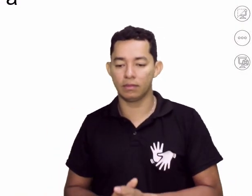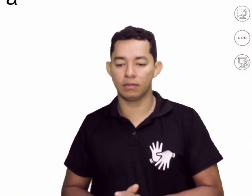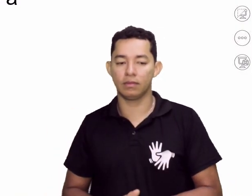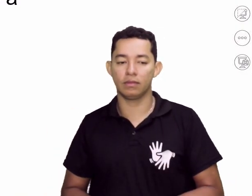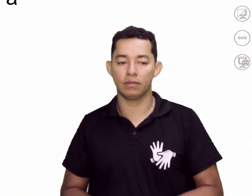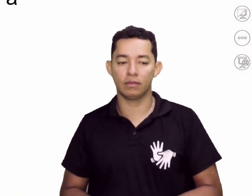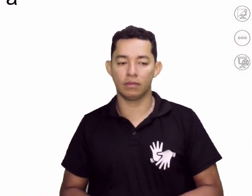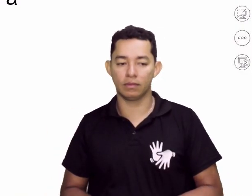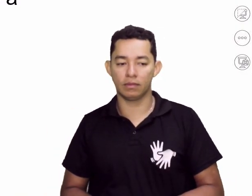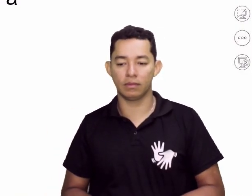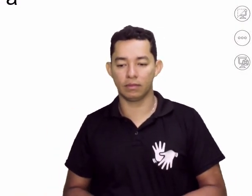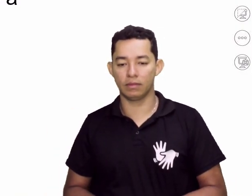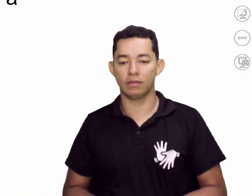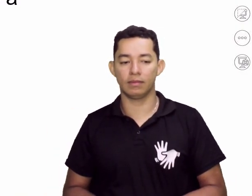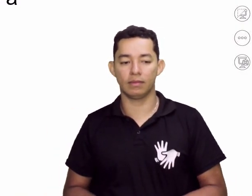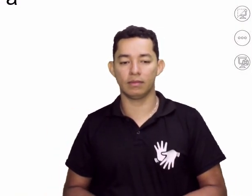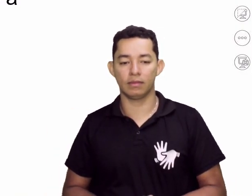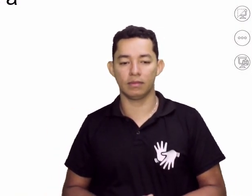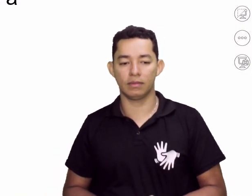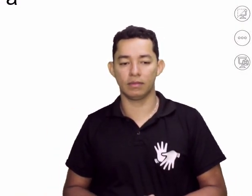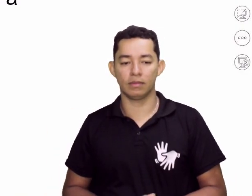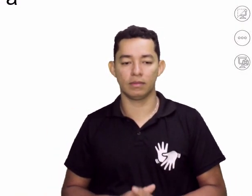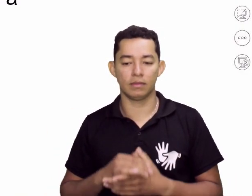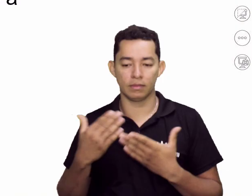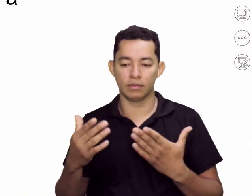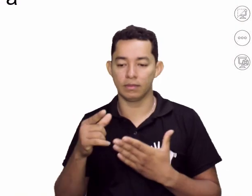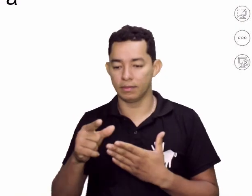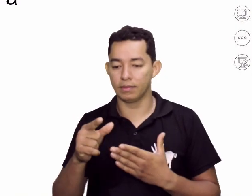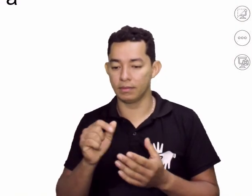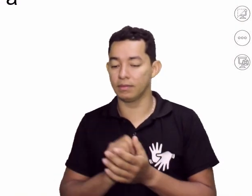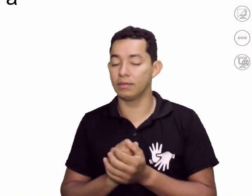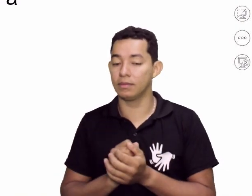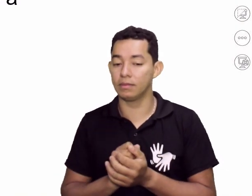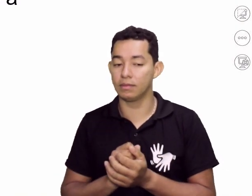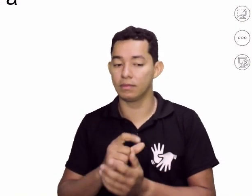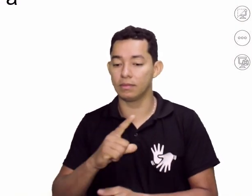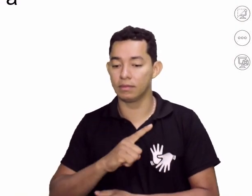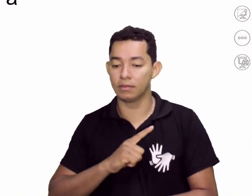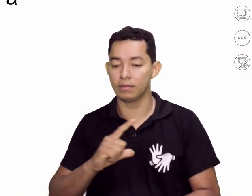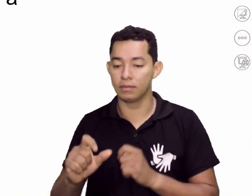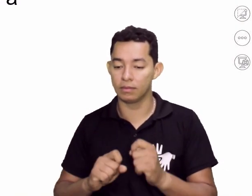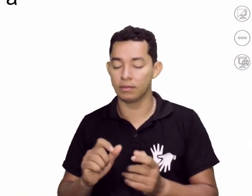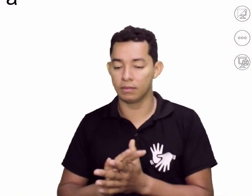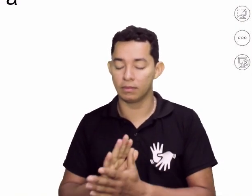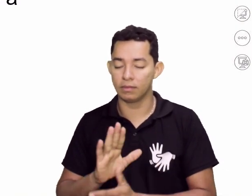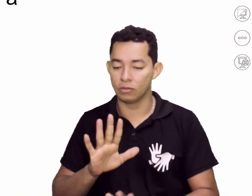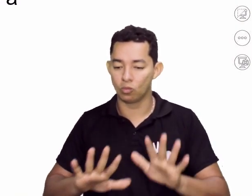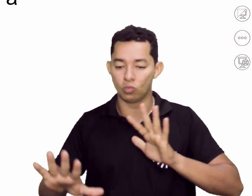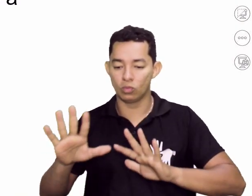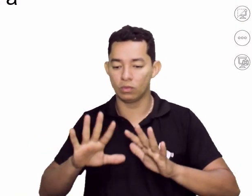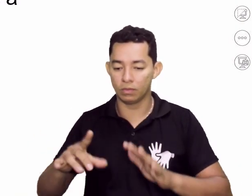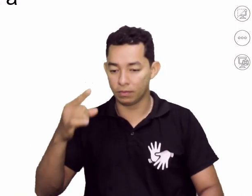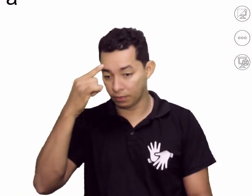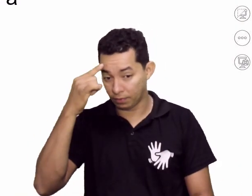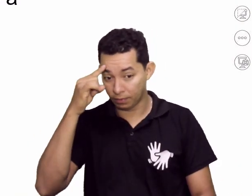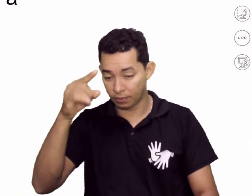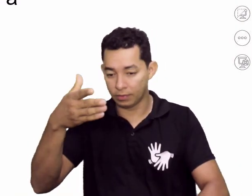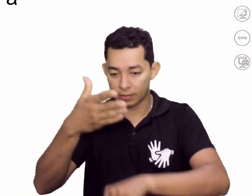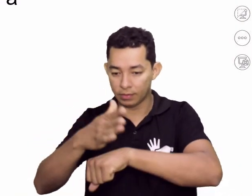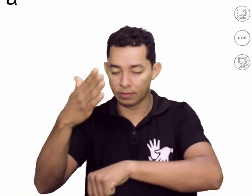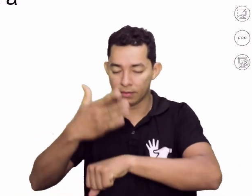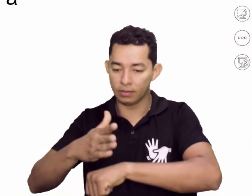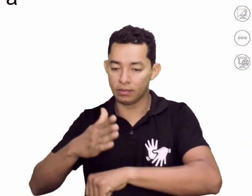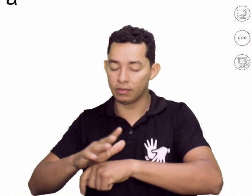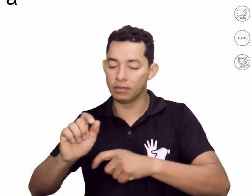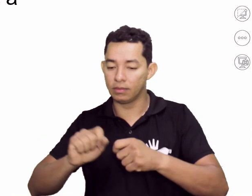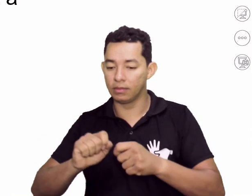né? Então, você vai aí tendo maior cuidado. Pense que você está treinando para fazer